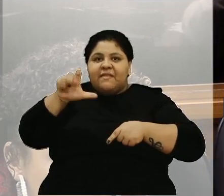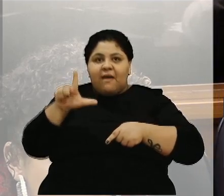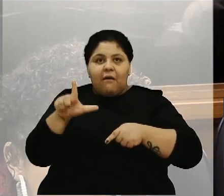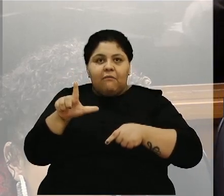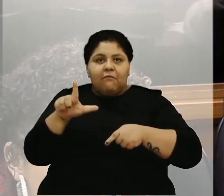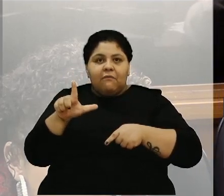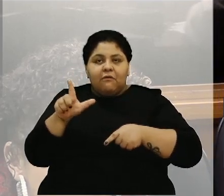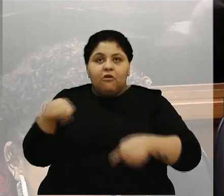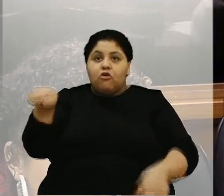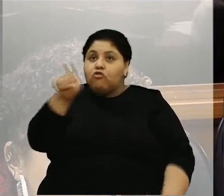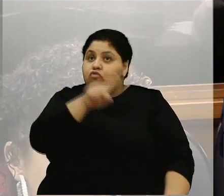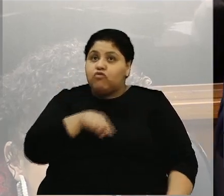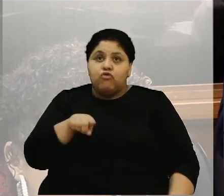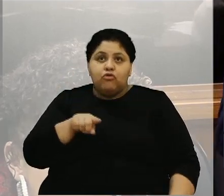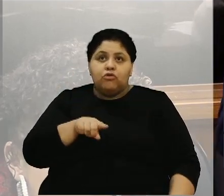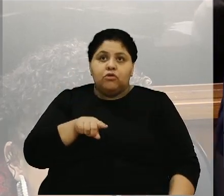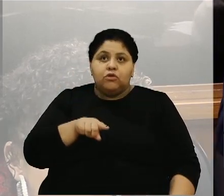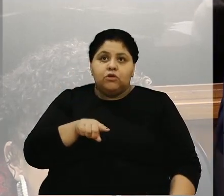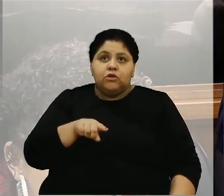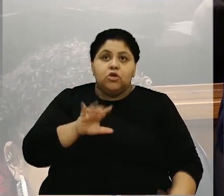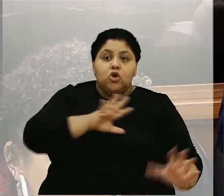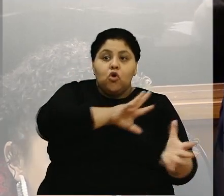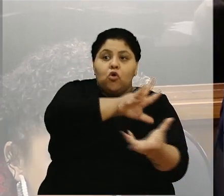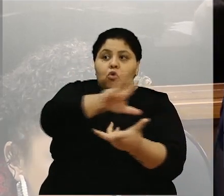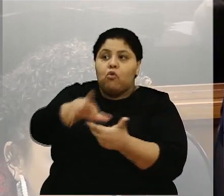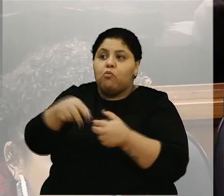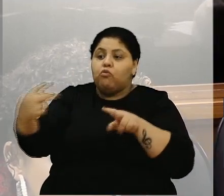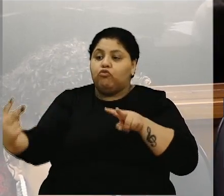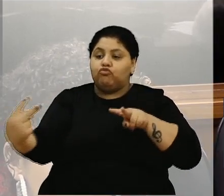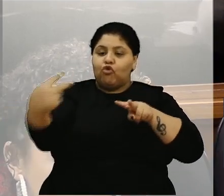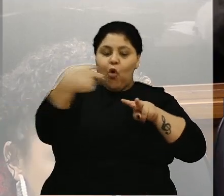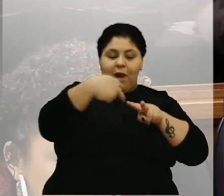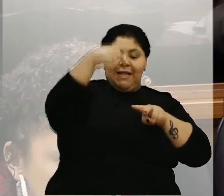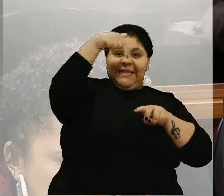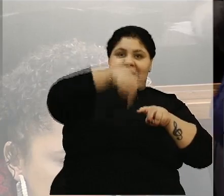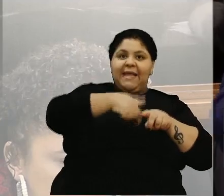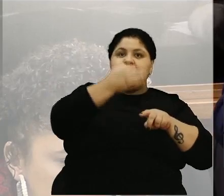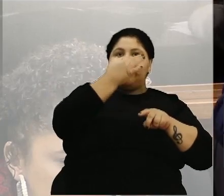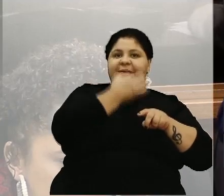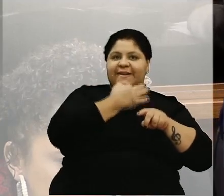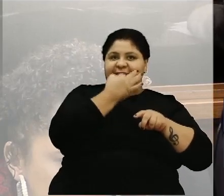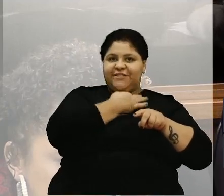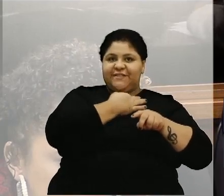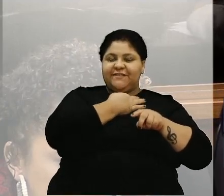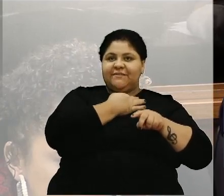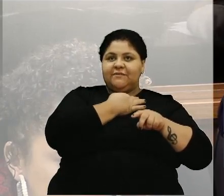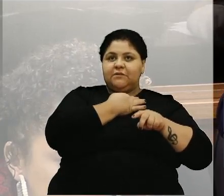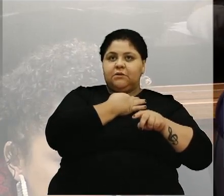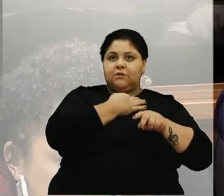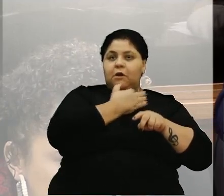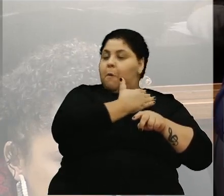Nós estaríamos com o mundo olhando para Caxias porque o número de mortos seria incalculável.